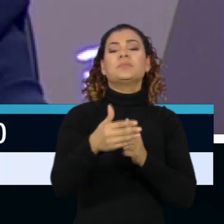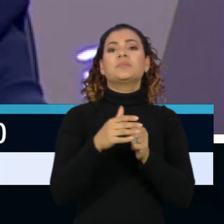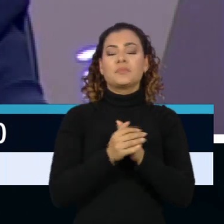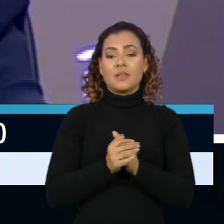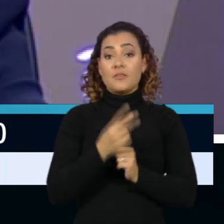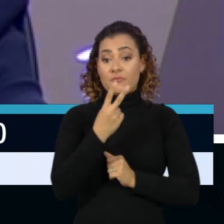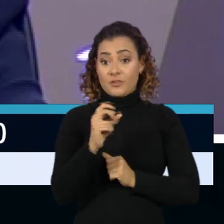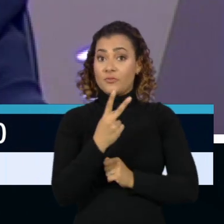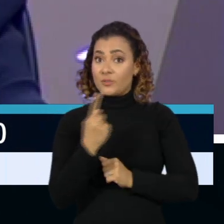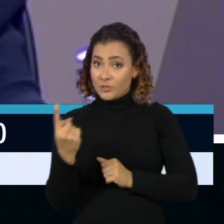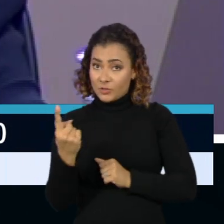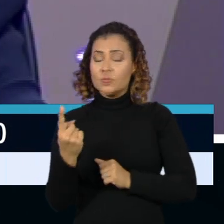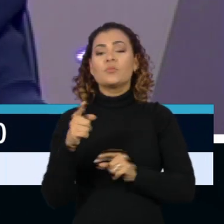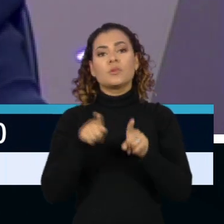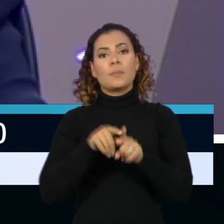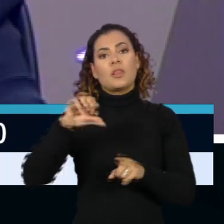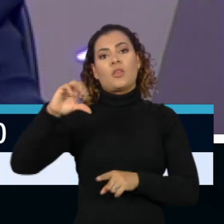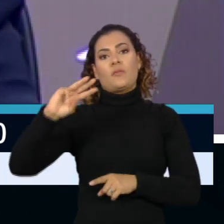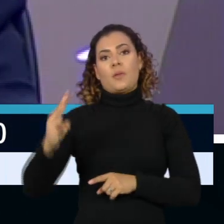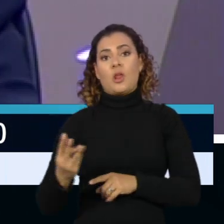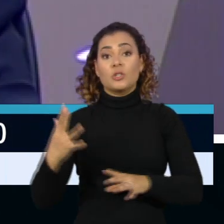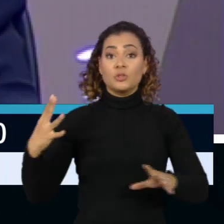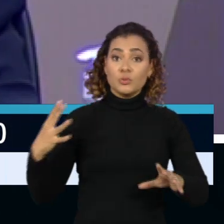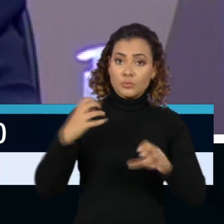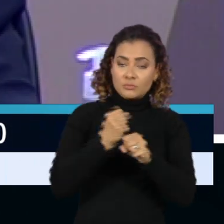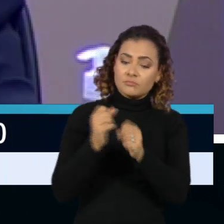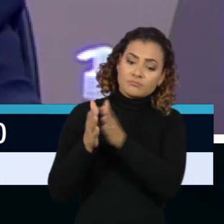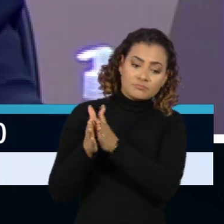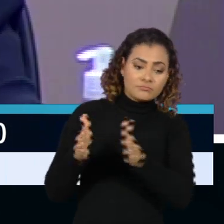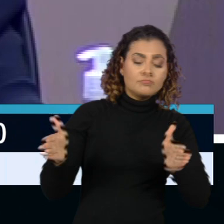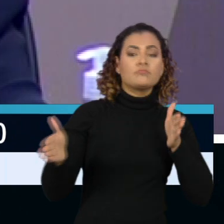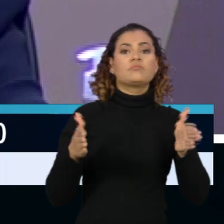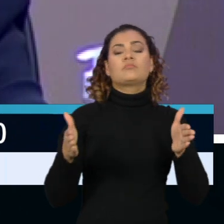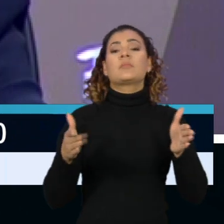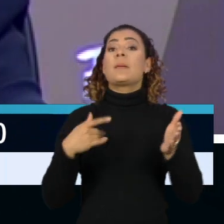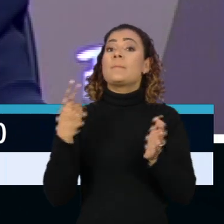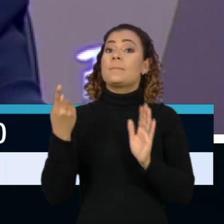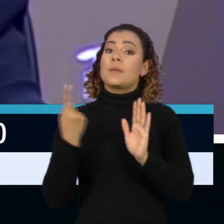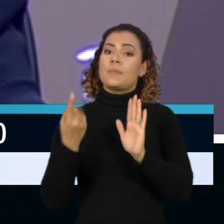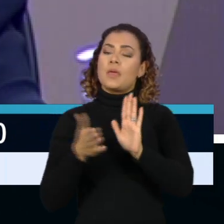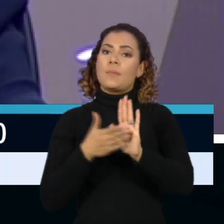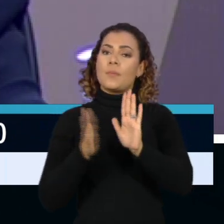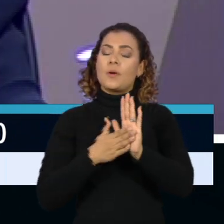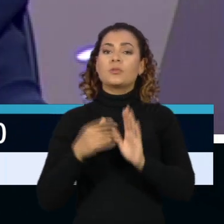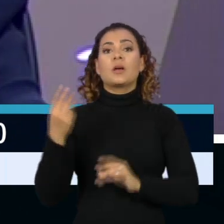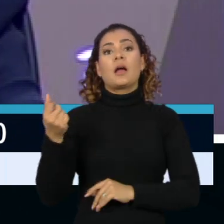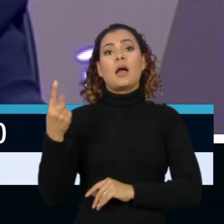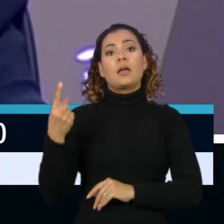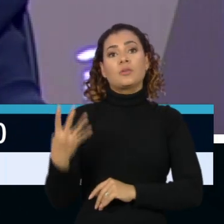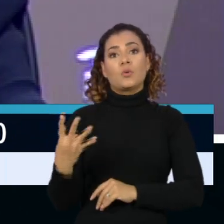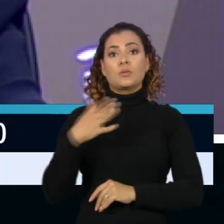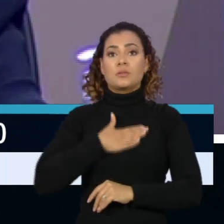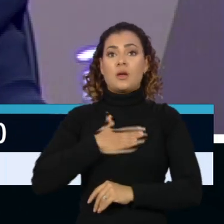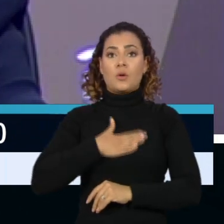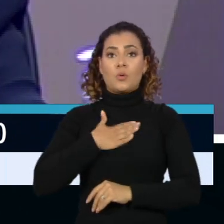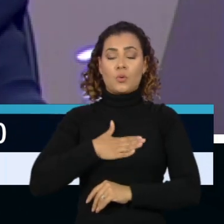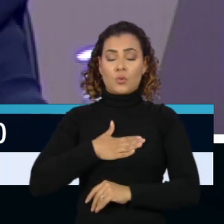de 2021, 9 milhões. Esta é a primeira oferta do 14 de agosto por 30 milhões de